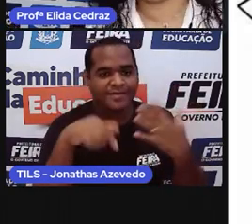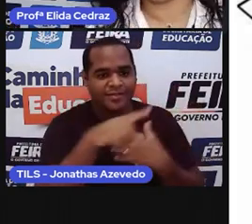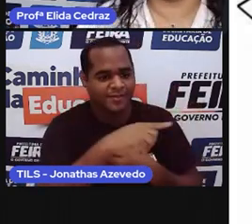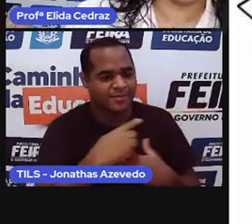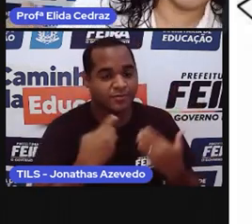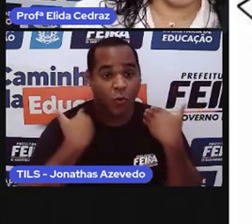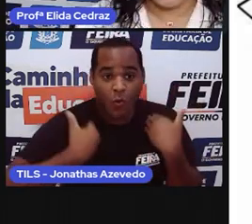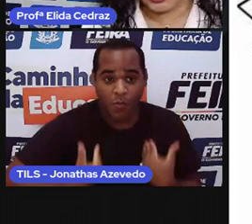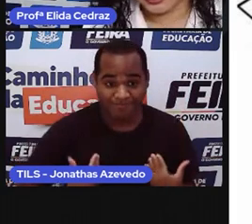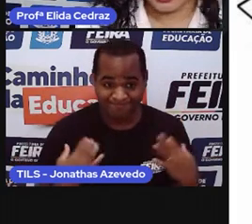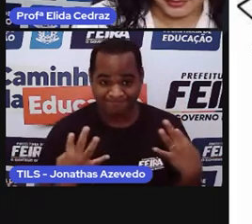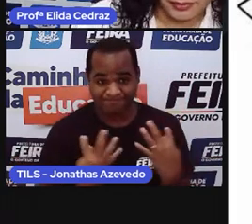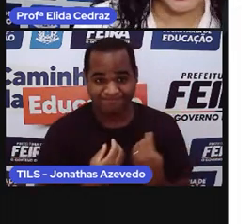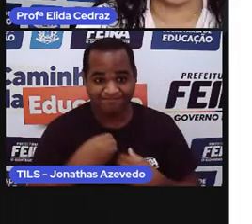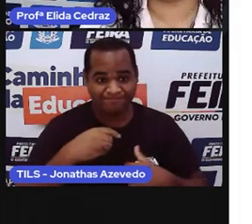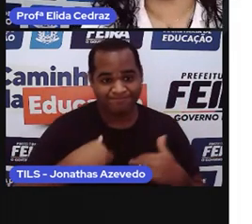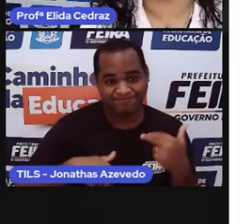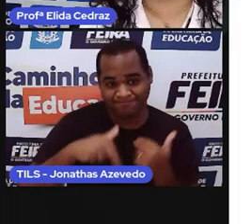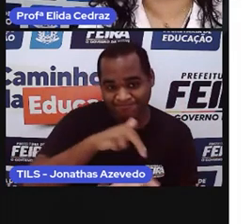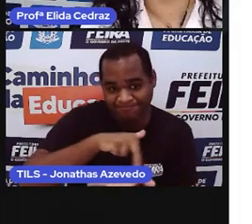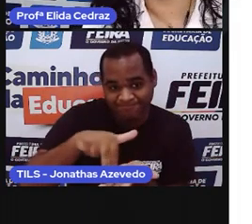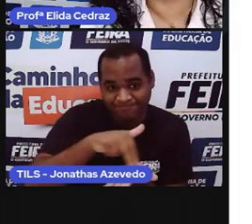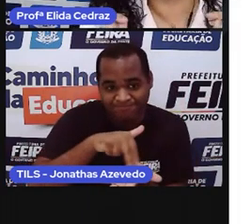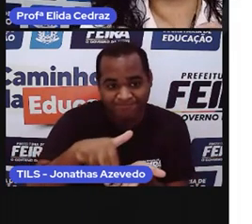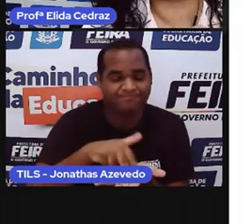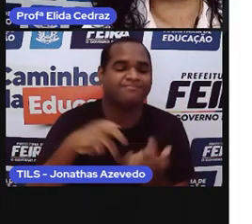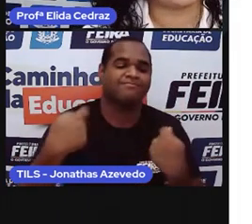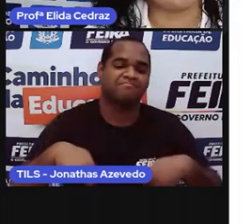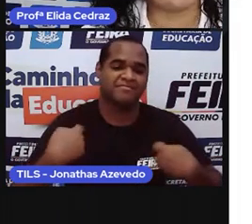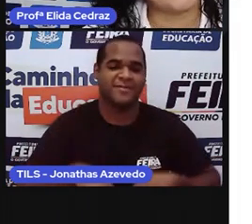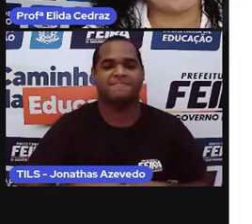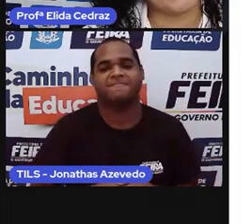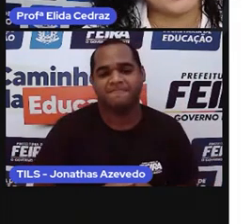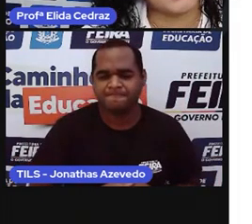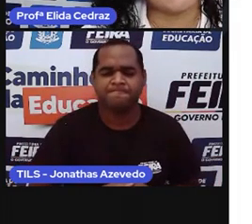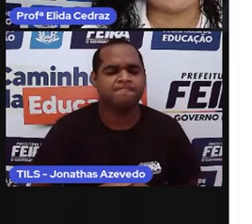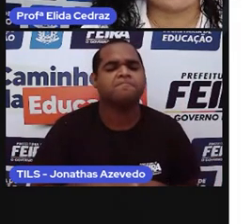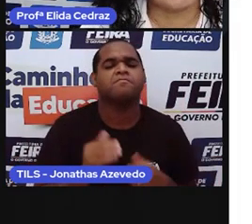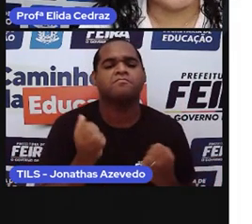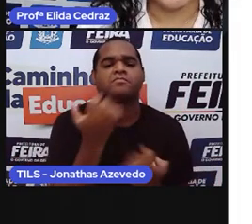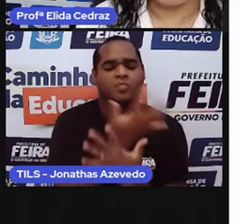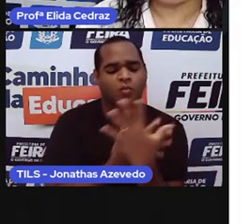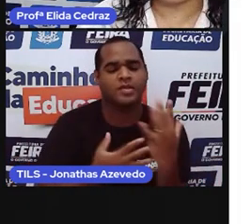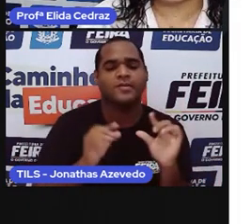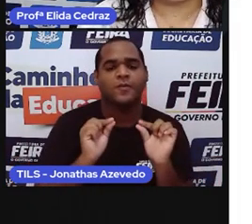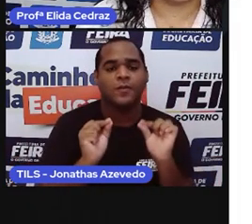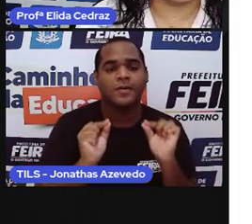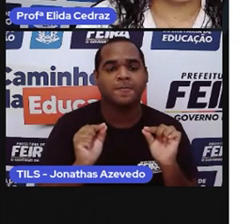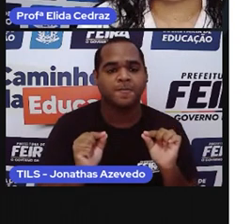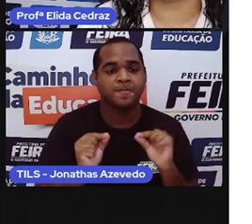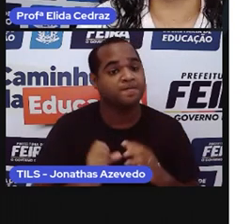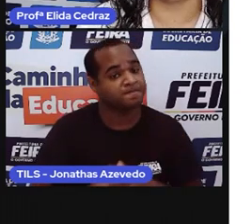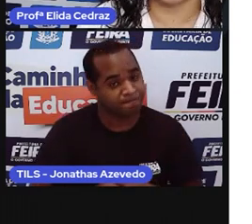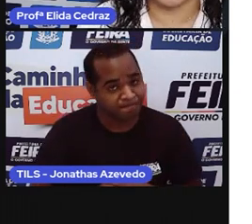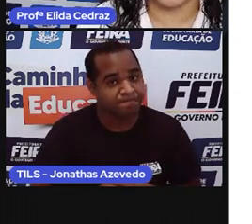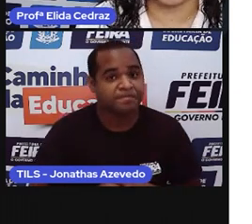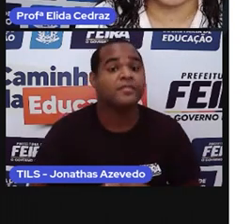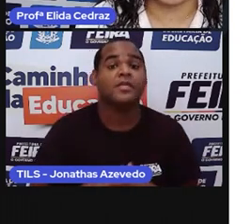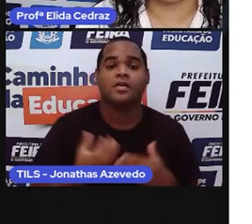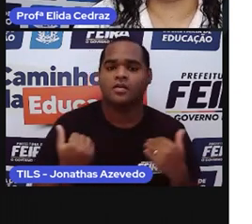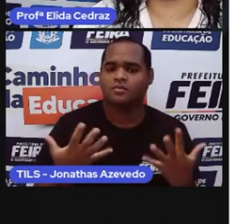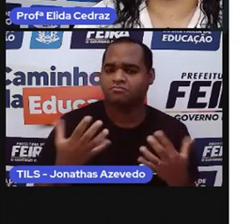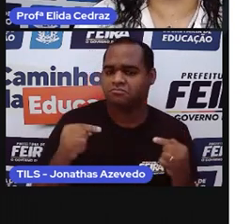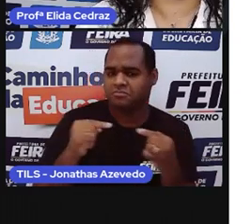o esqueletinho, ó, né? Então vamos lá. Mas você sabe o que é música? Música é uma forma de